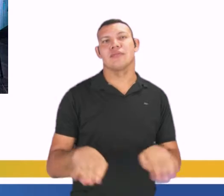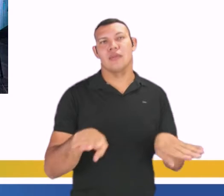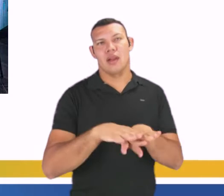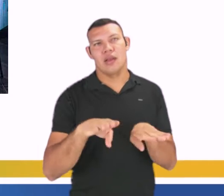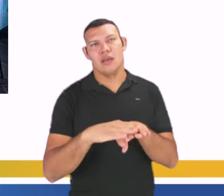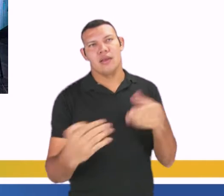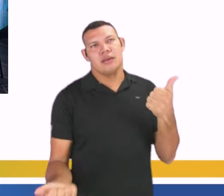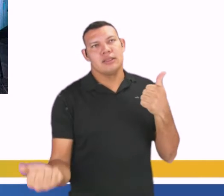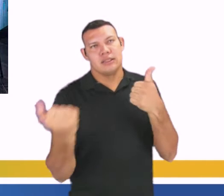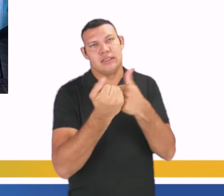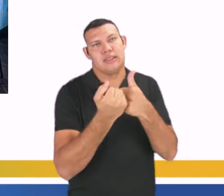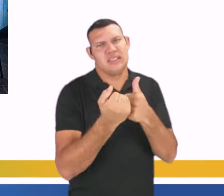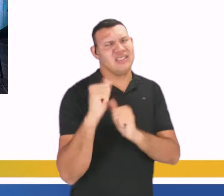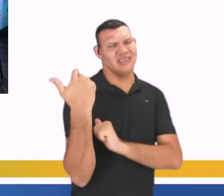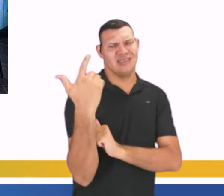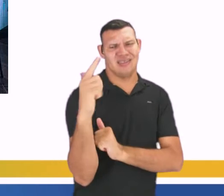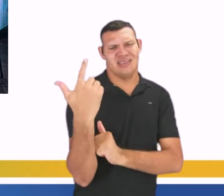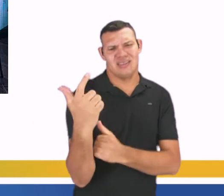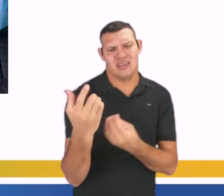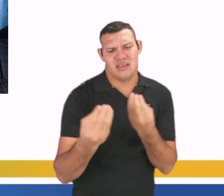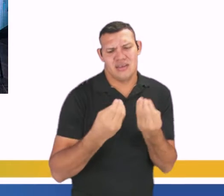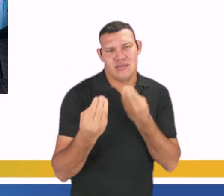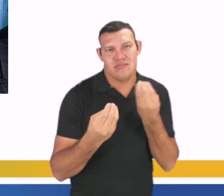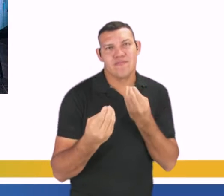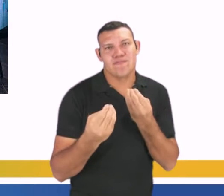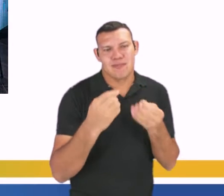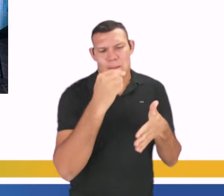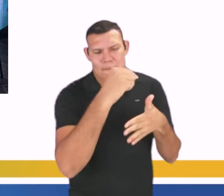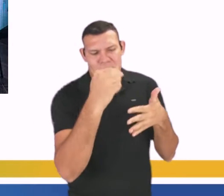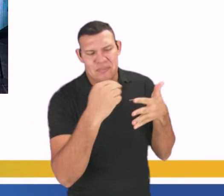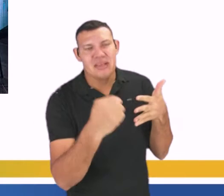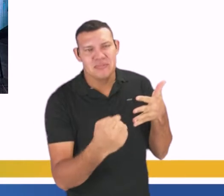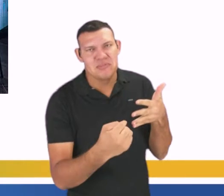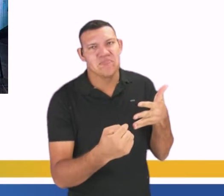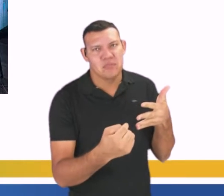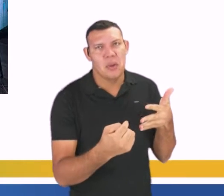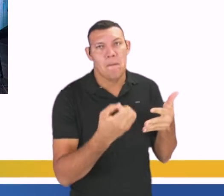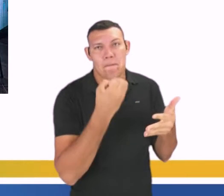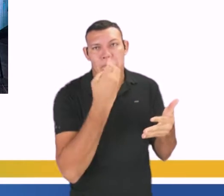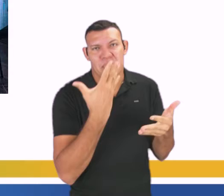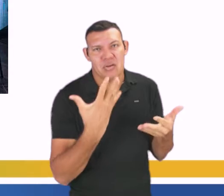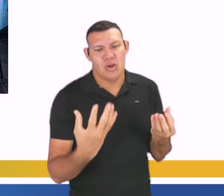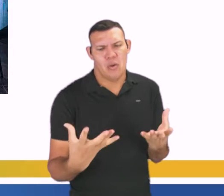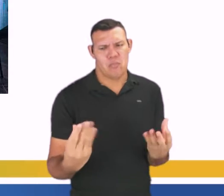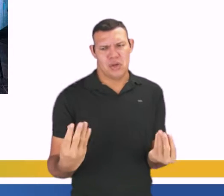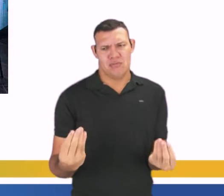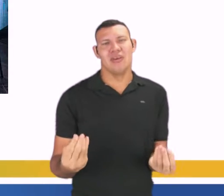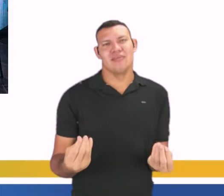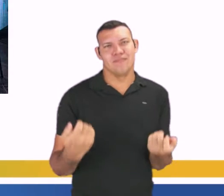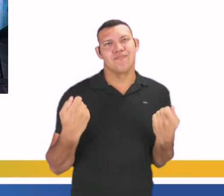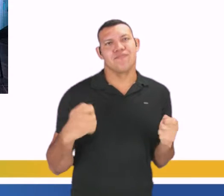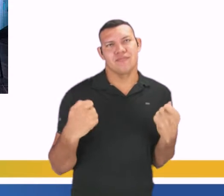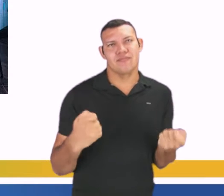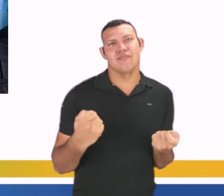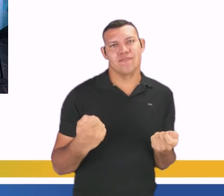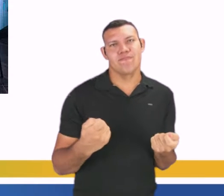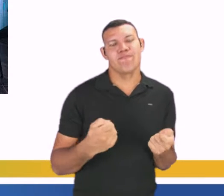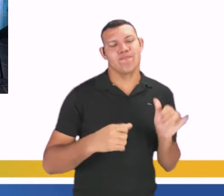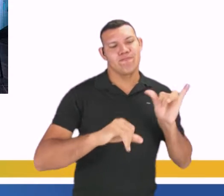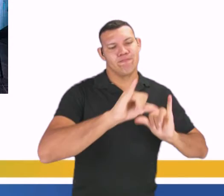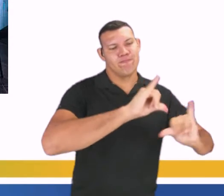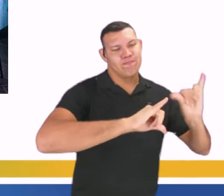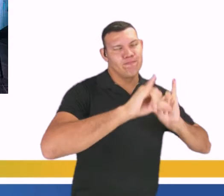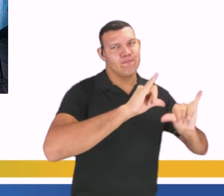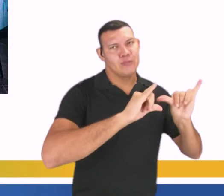porque muitas vezes não existe matéria-prima o suficiente para poder produzir essas substâncias